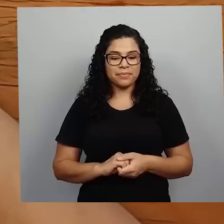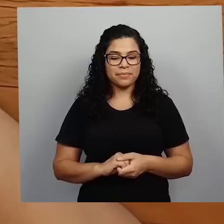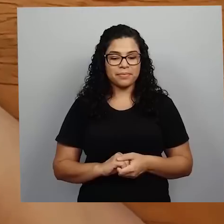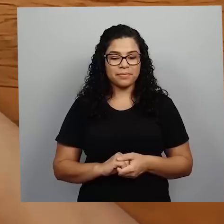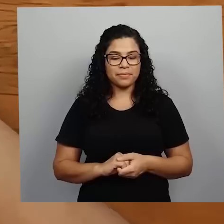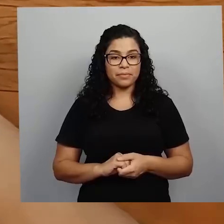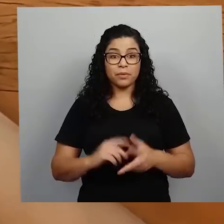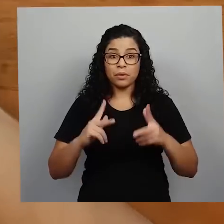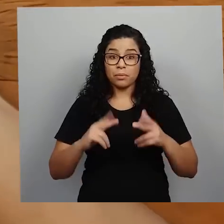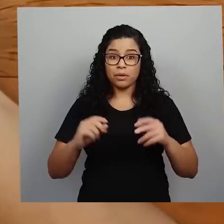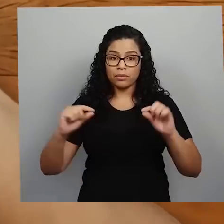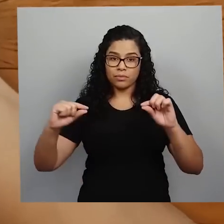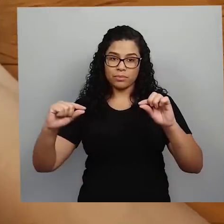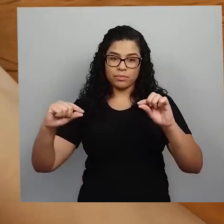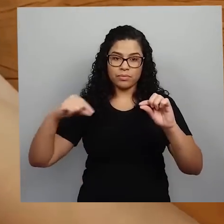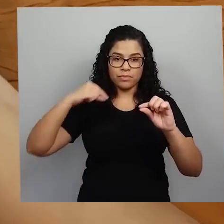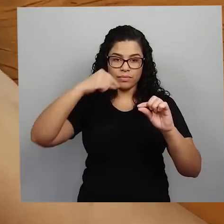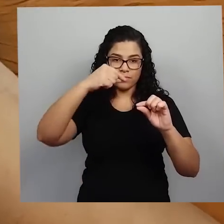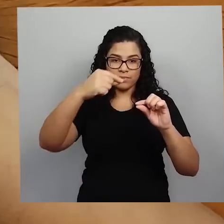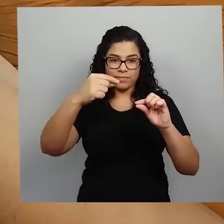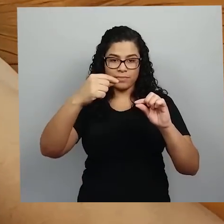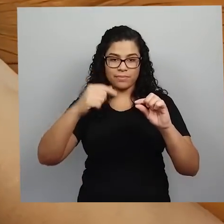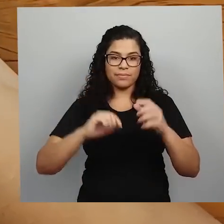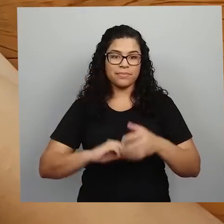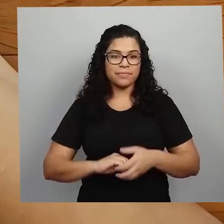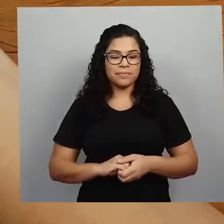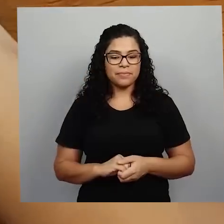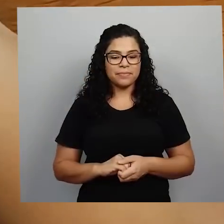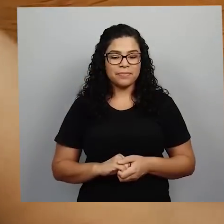O mesmo com o outro lado.